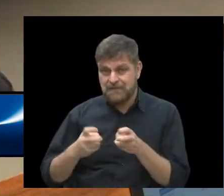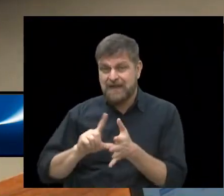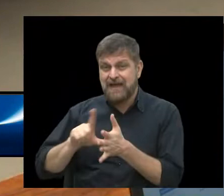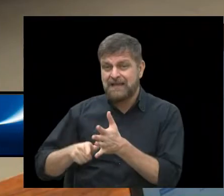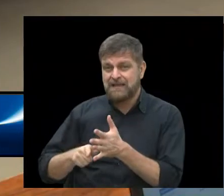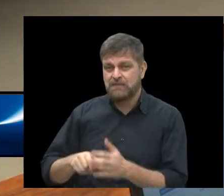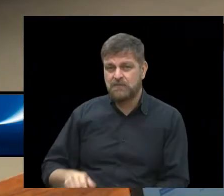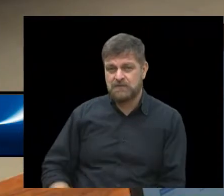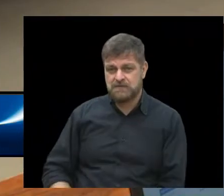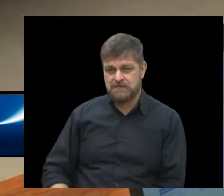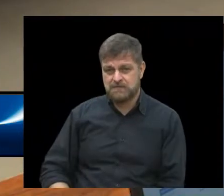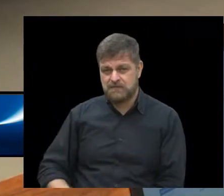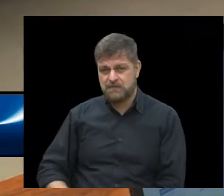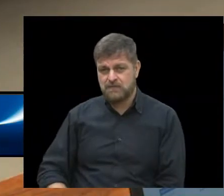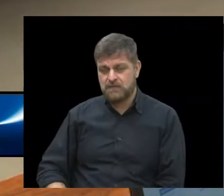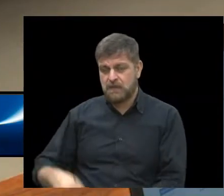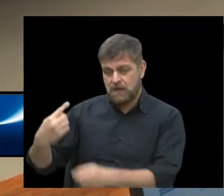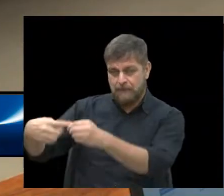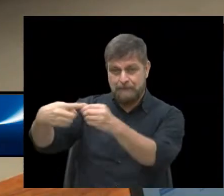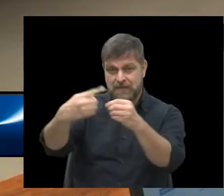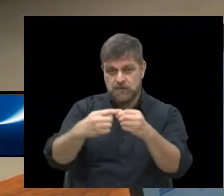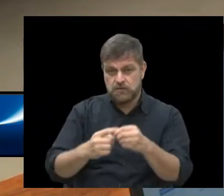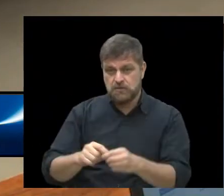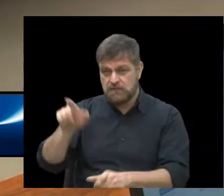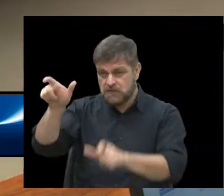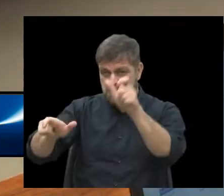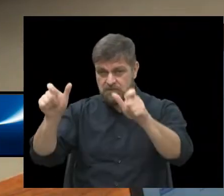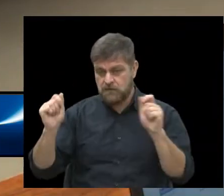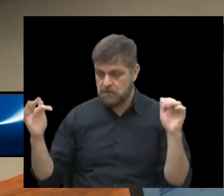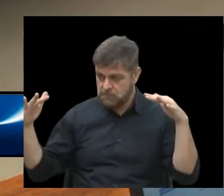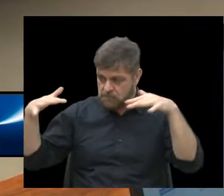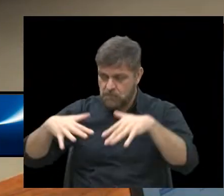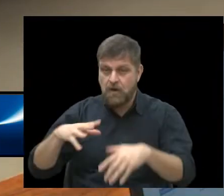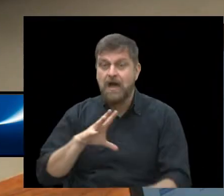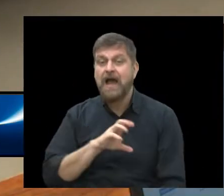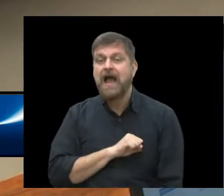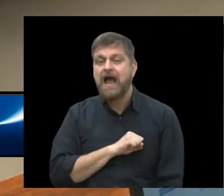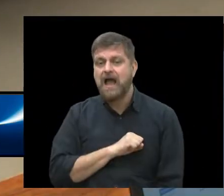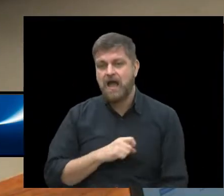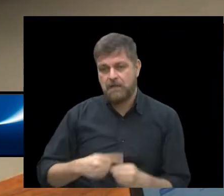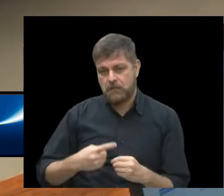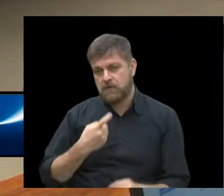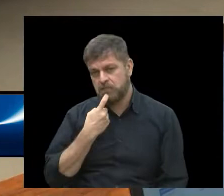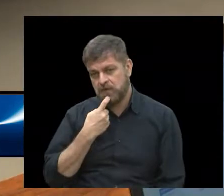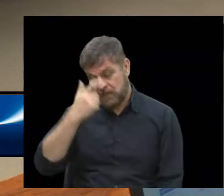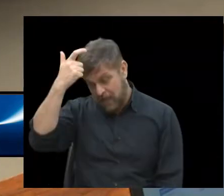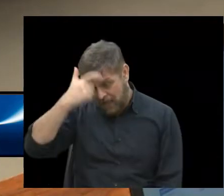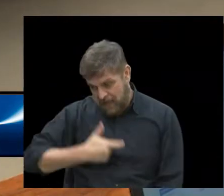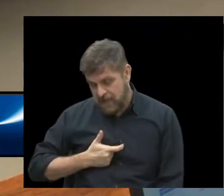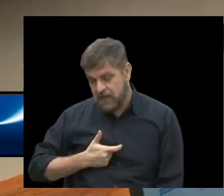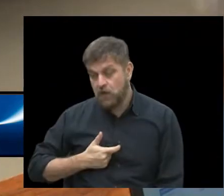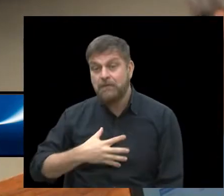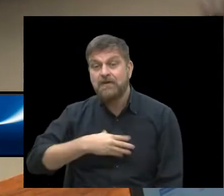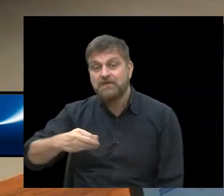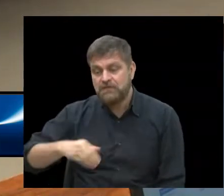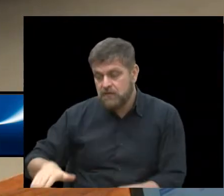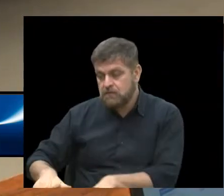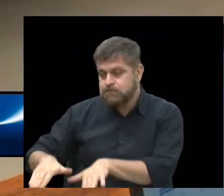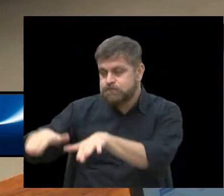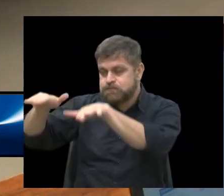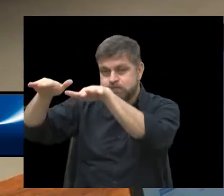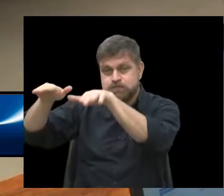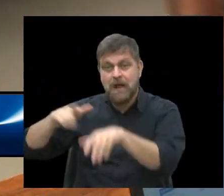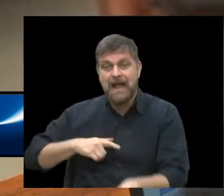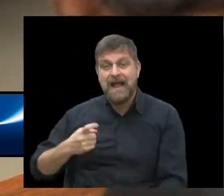que muitos que vieram de fora amam essa cidade, e foi isso que eu disse aqui. Eu amo porque é a cidade que eu criei meus filhos, meus